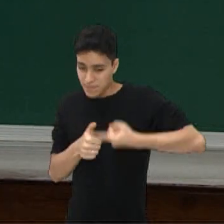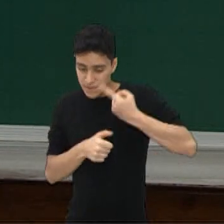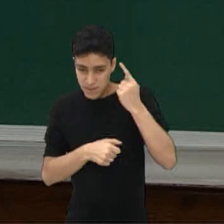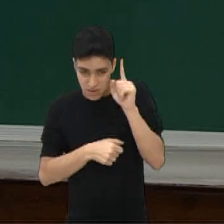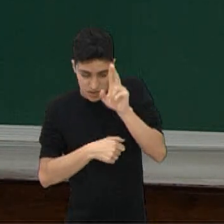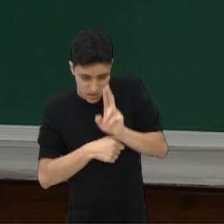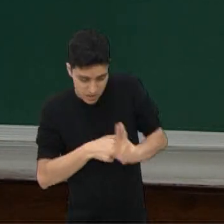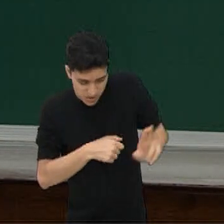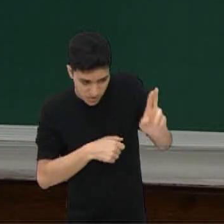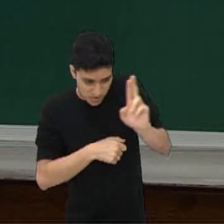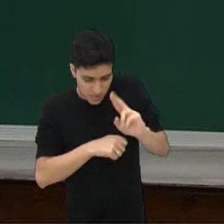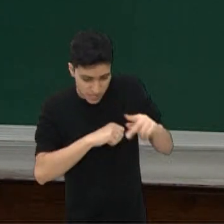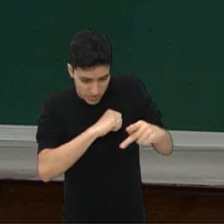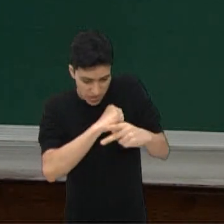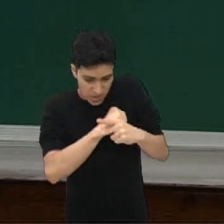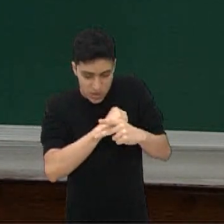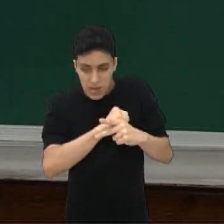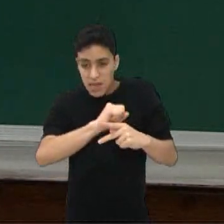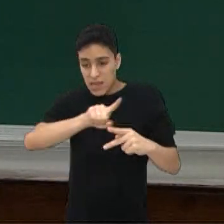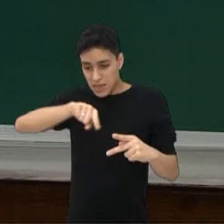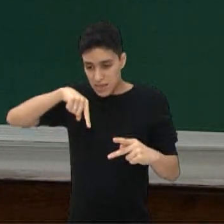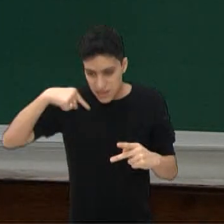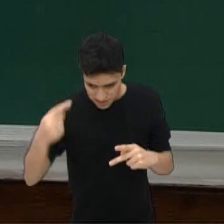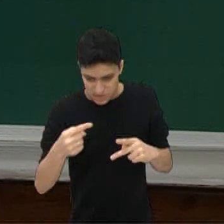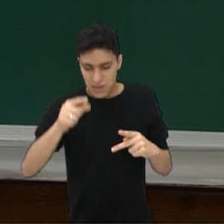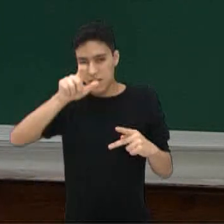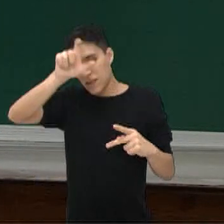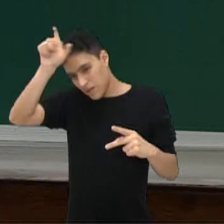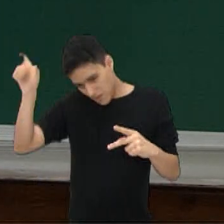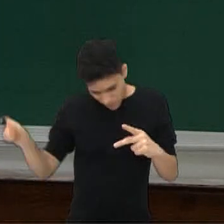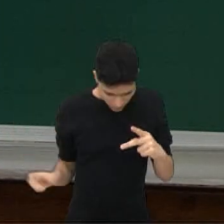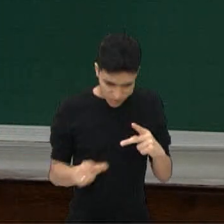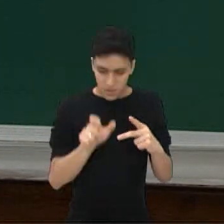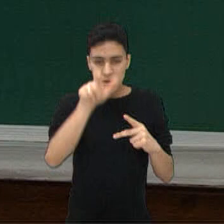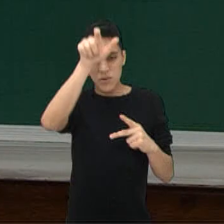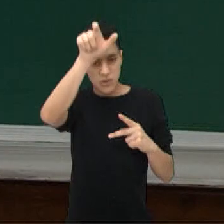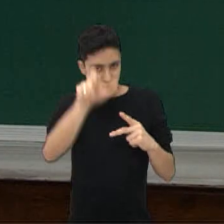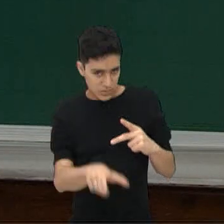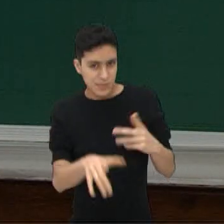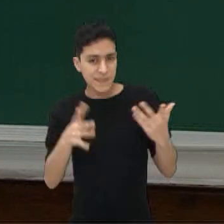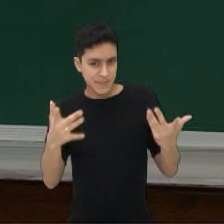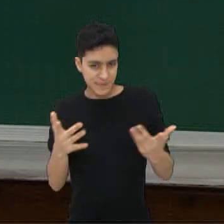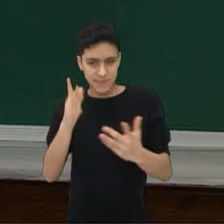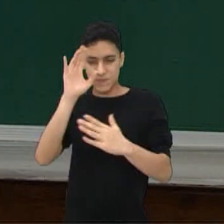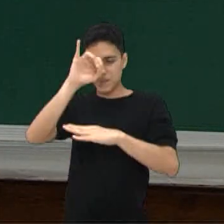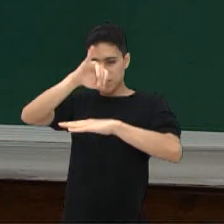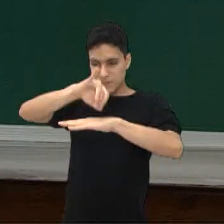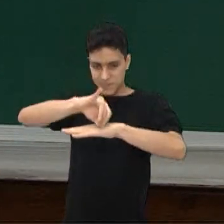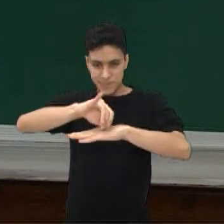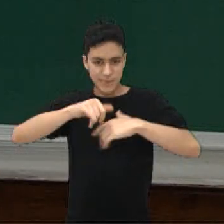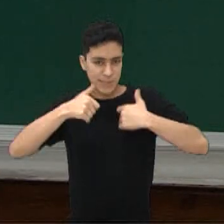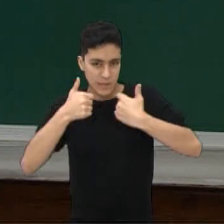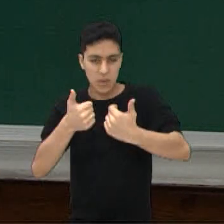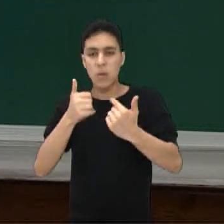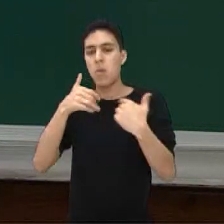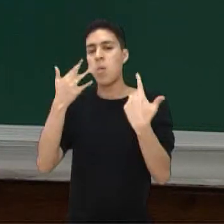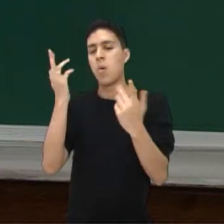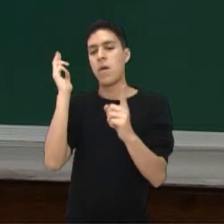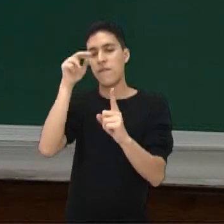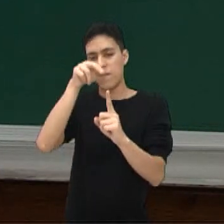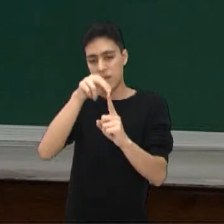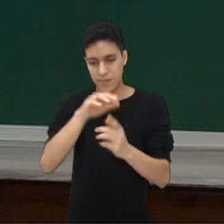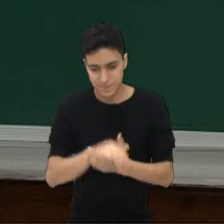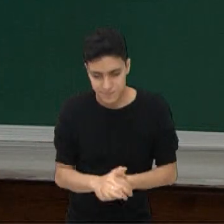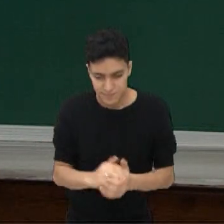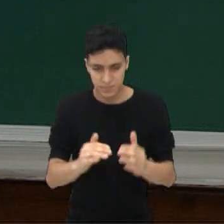usa o pronome e depois você vai dizer aquilo que você está se referindo, certo? Agora,